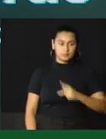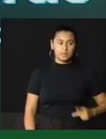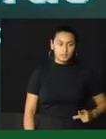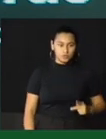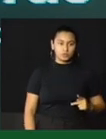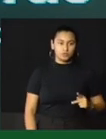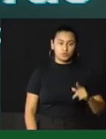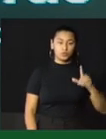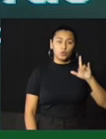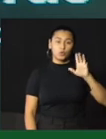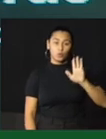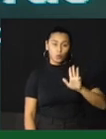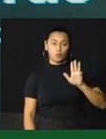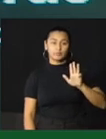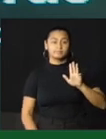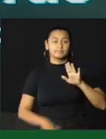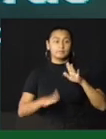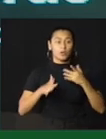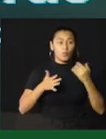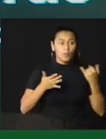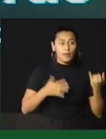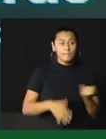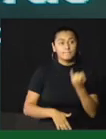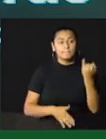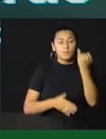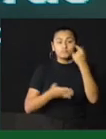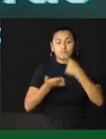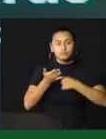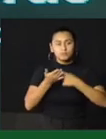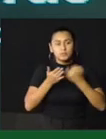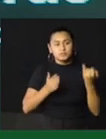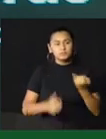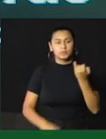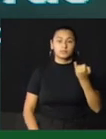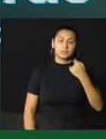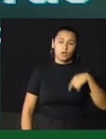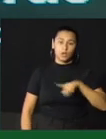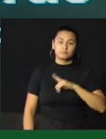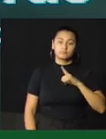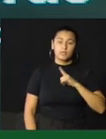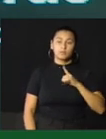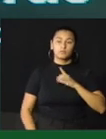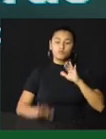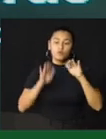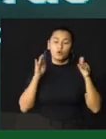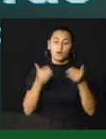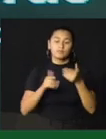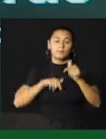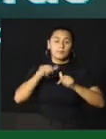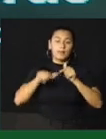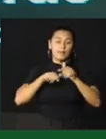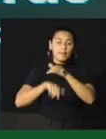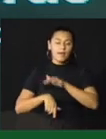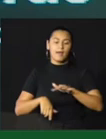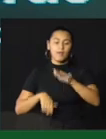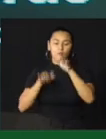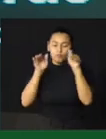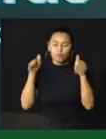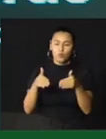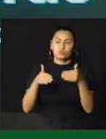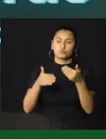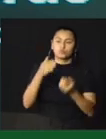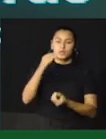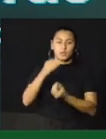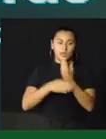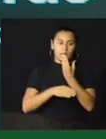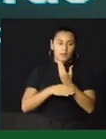compromisso eh fundamental eh e temos eh trabalhado no sentido de construir todo um arcabouço